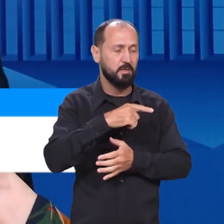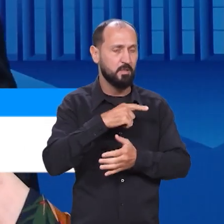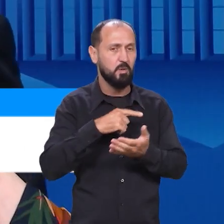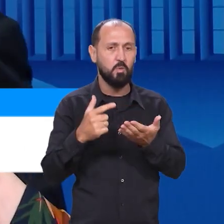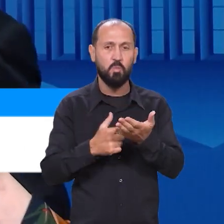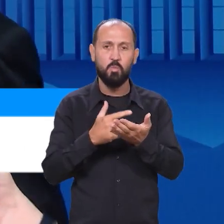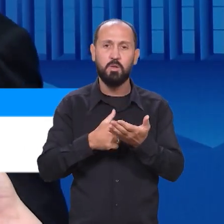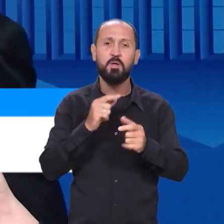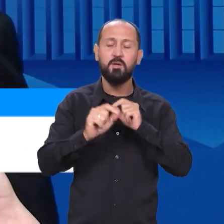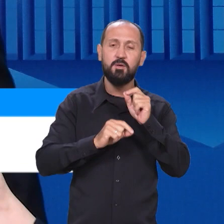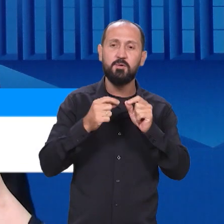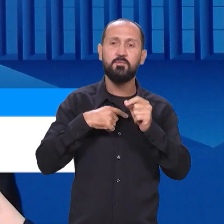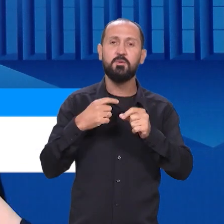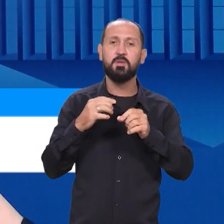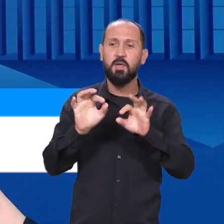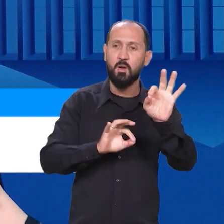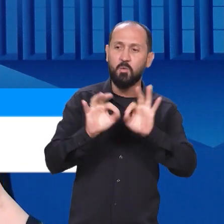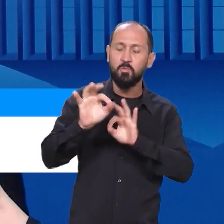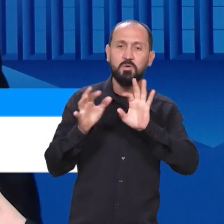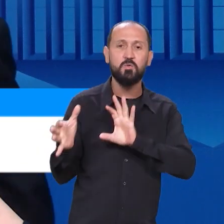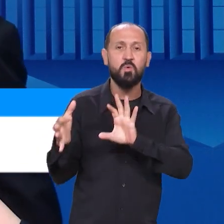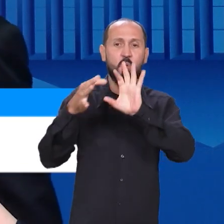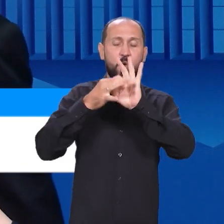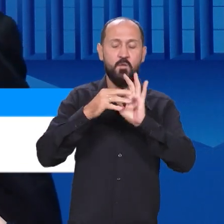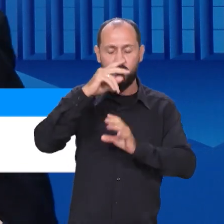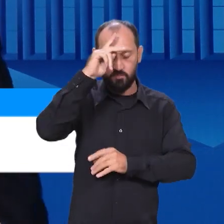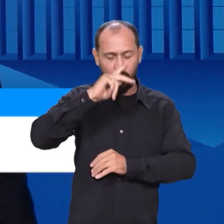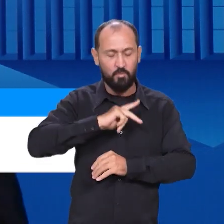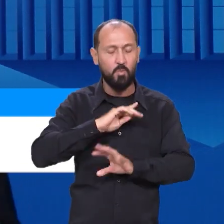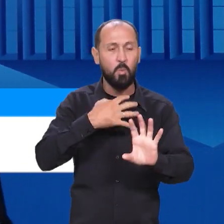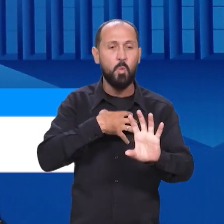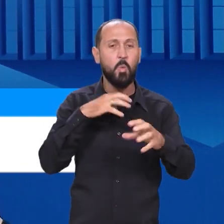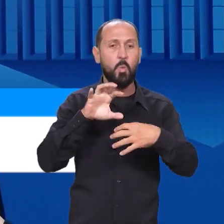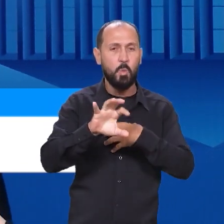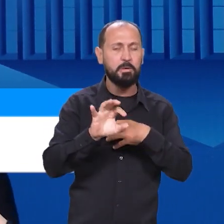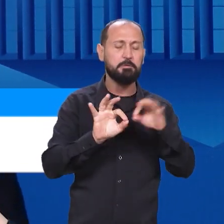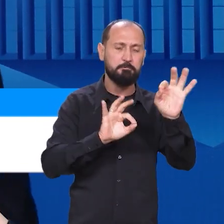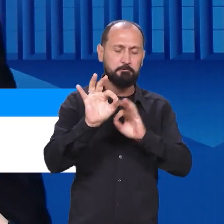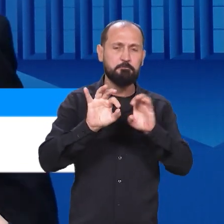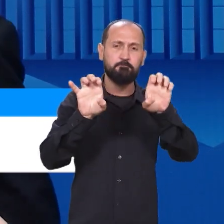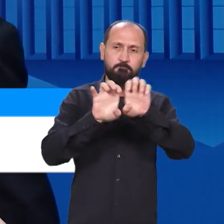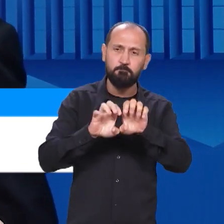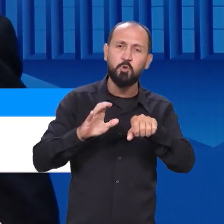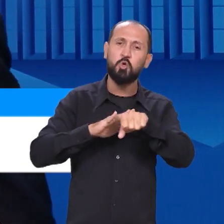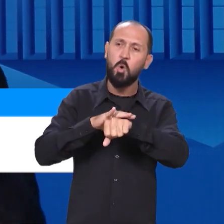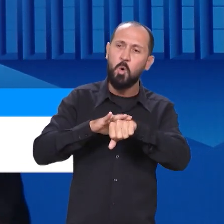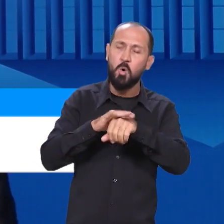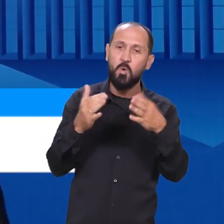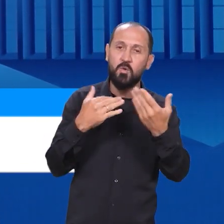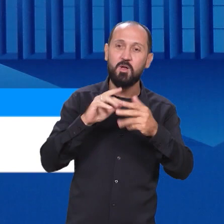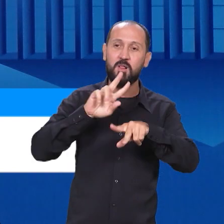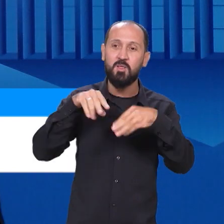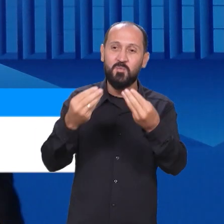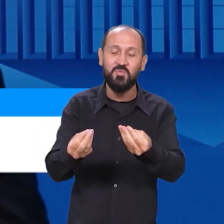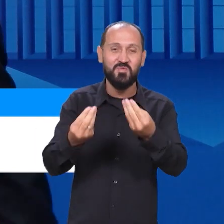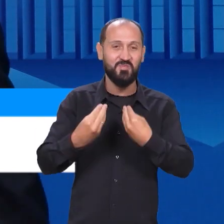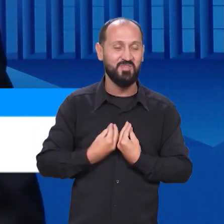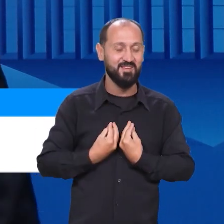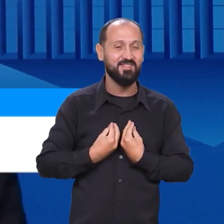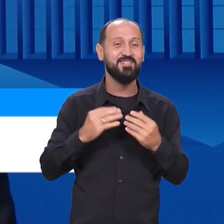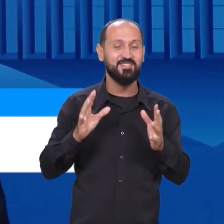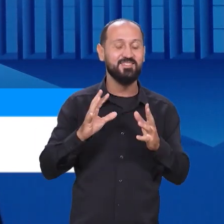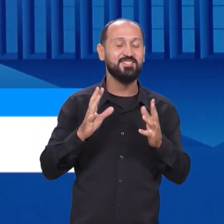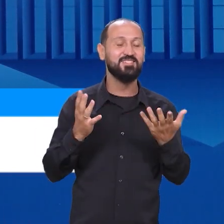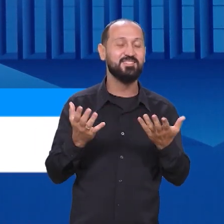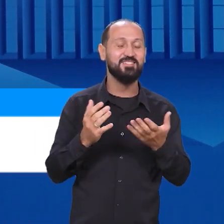Dr. Djalma tem um livro, que é A Construção Afetiva do Ser, que está muito bem estruturado. Eu conversei com ele, eu ganhei um